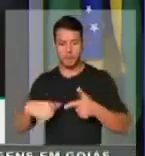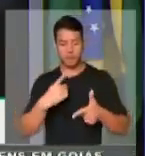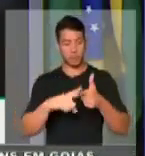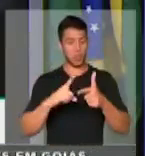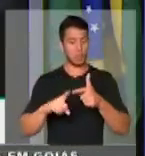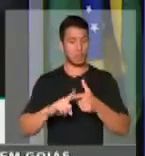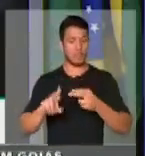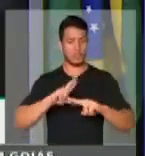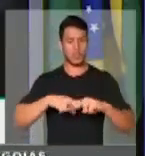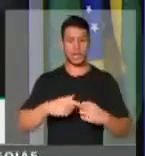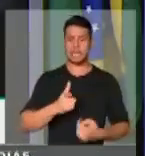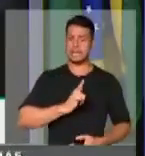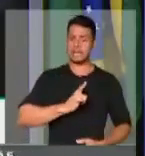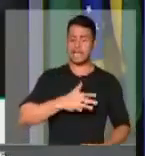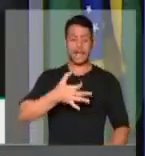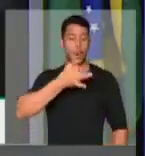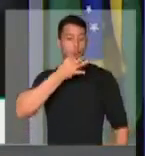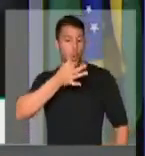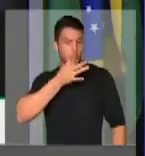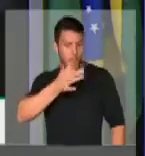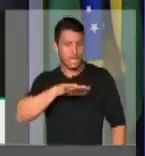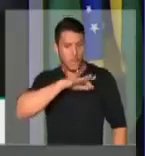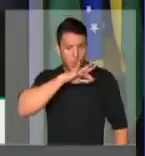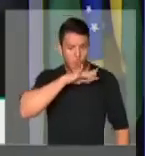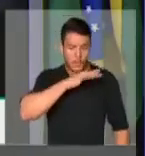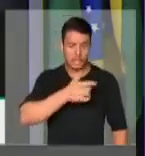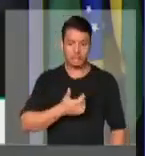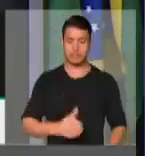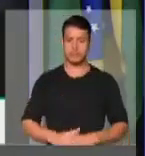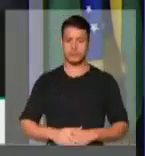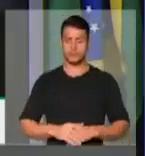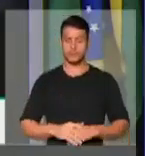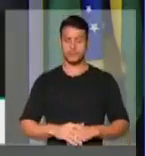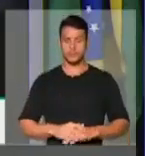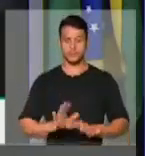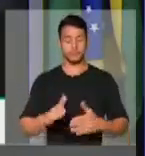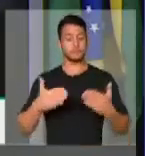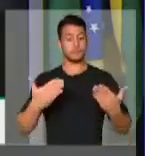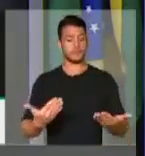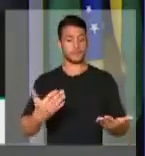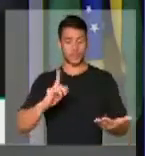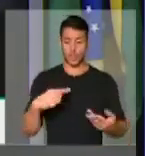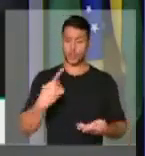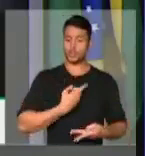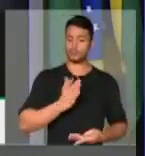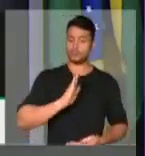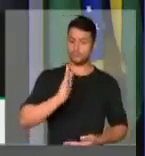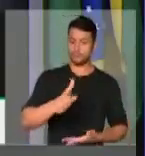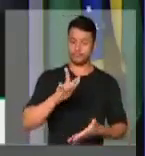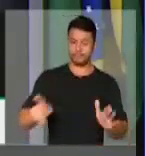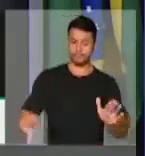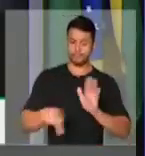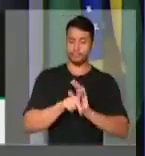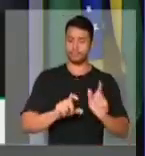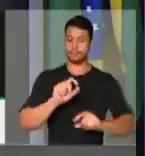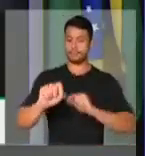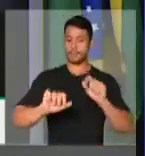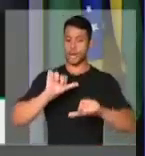afoitos e até ataques a partidos, instituições e presidentes que estão comprometidos